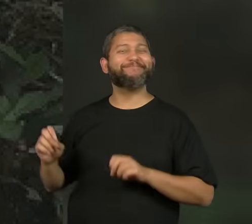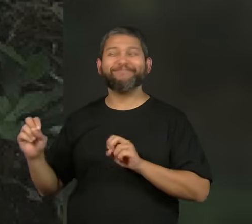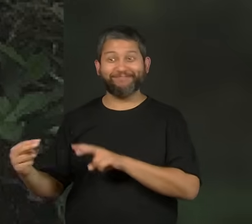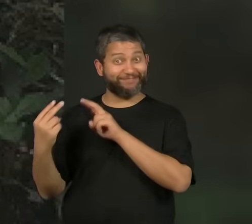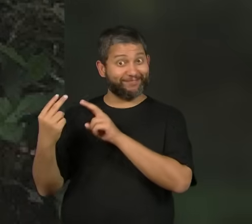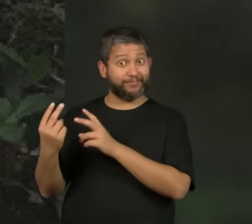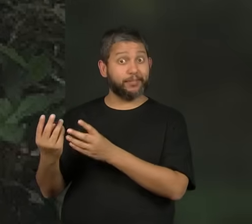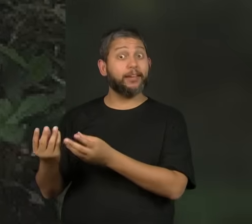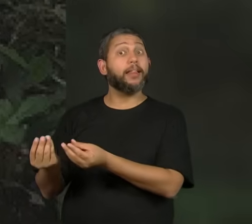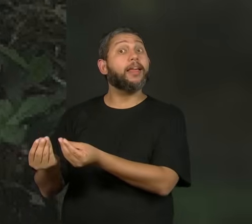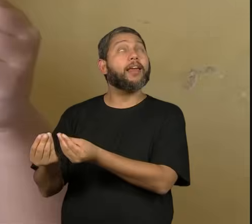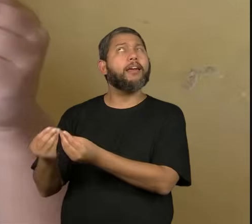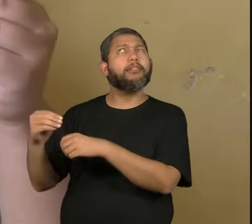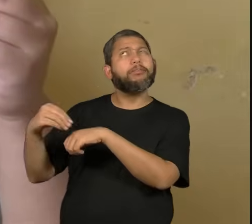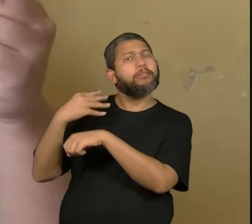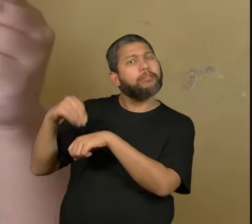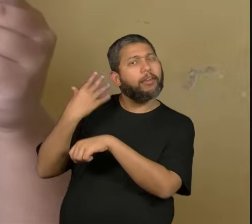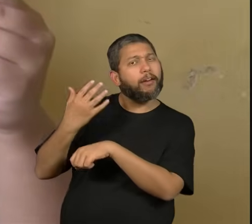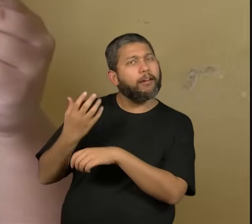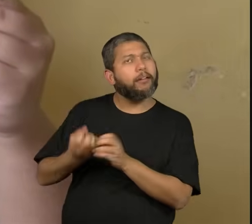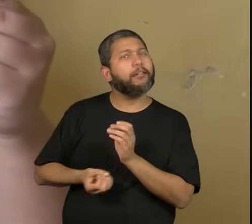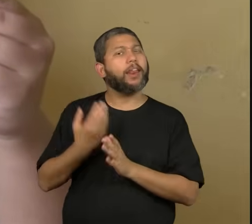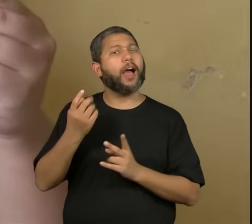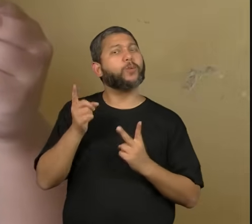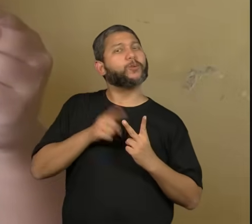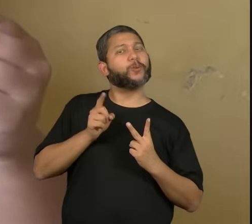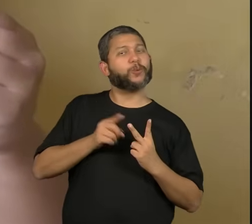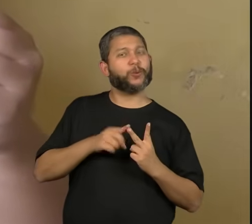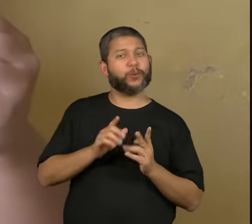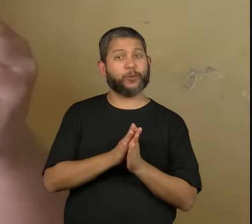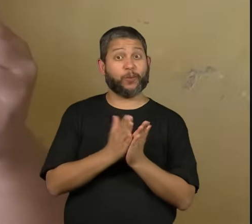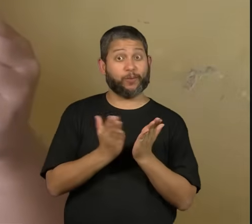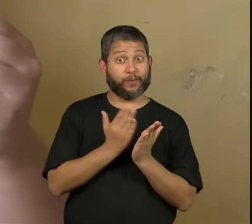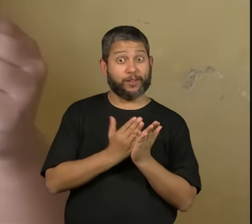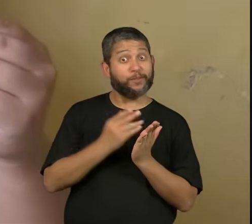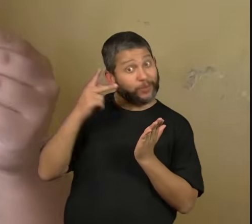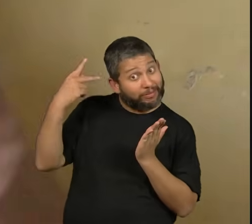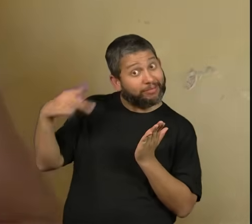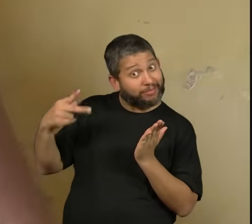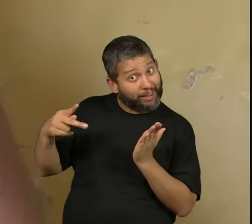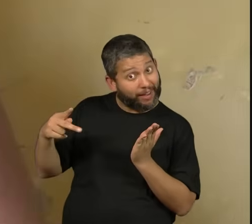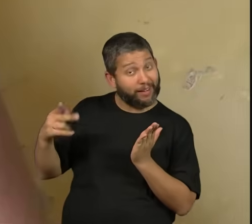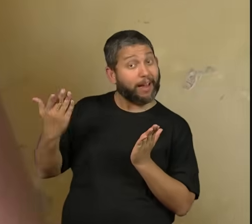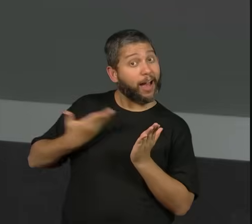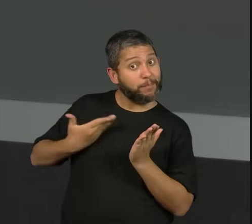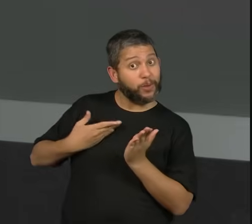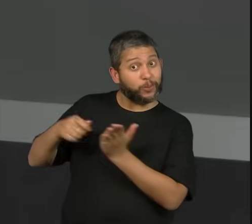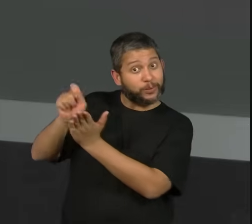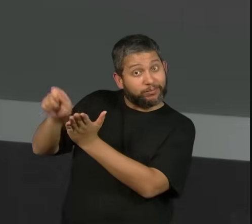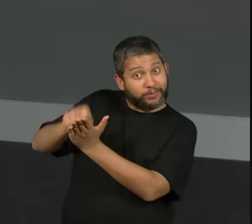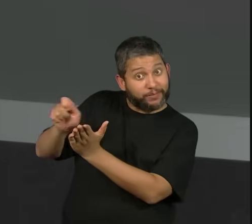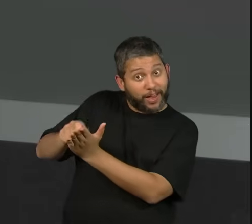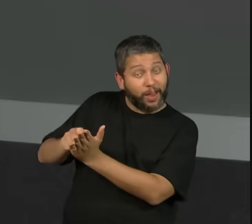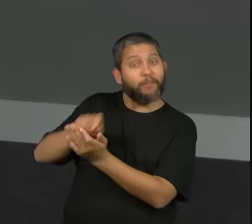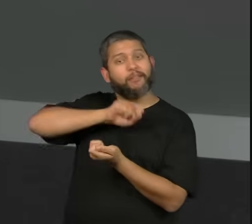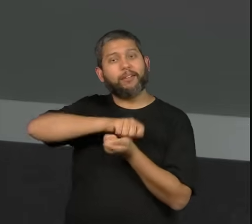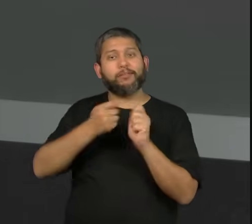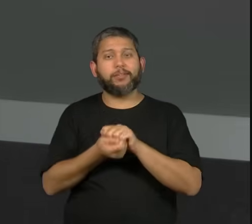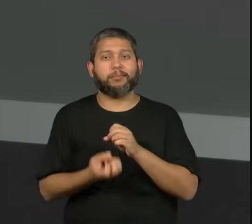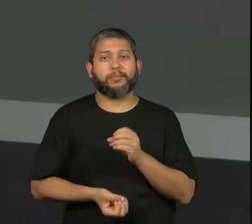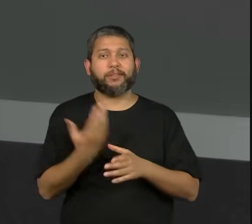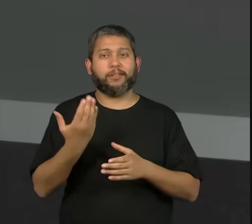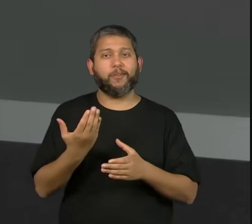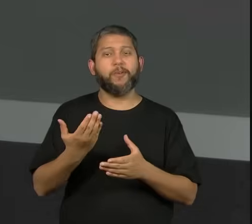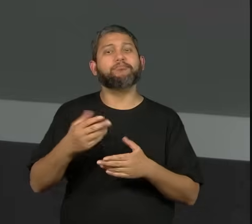deu outra ideia de fazer esse cordel aqui, de um livro que ele escreveu junto com os amigos dele. Por que falar do